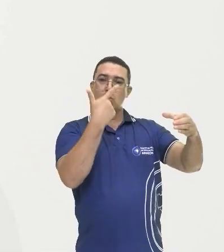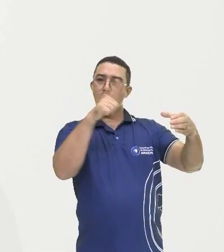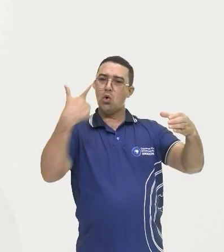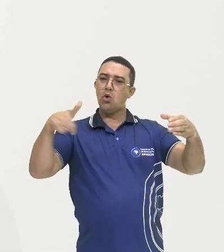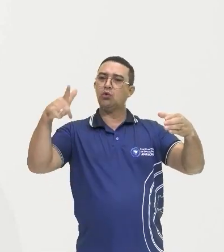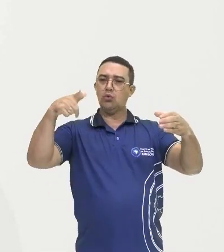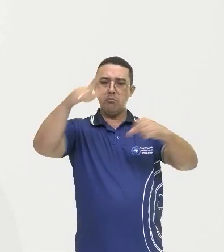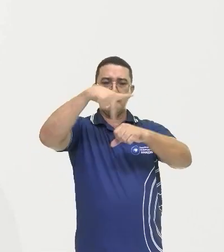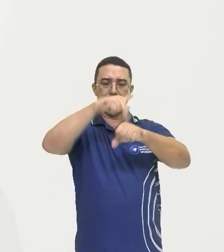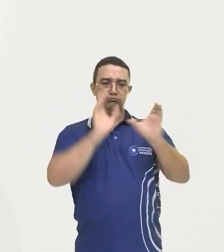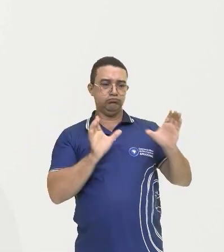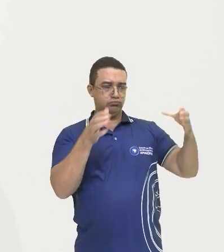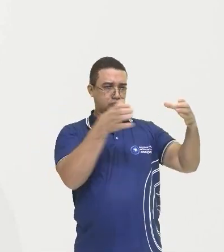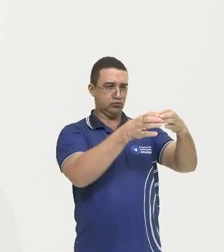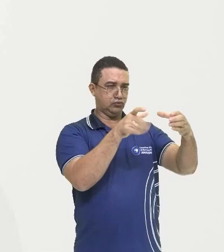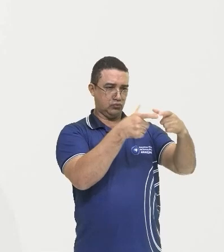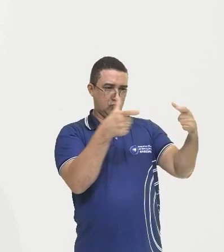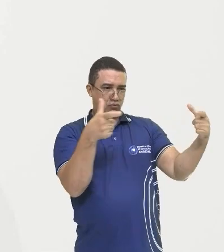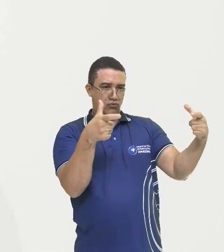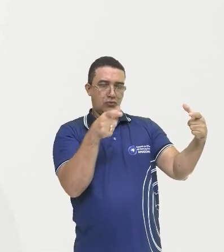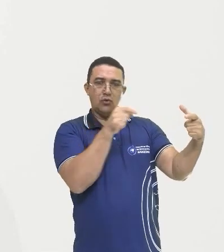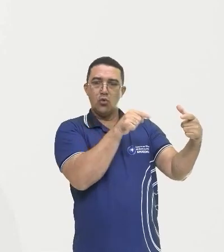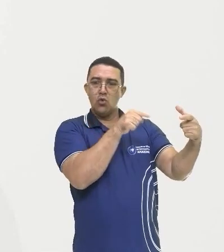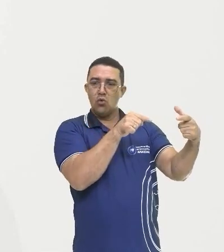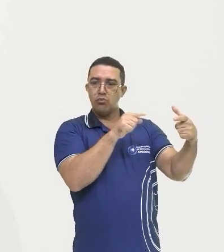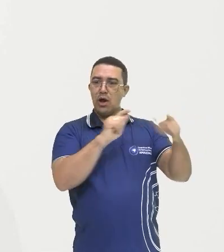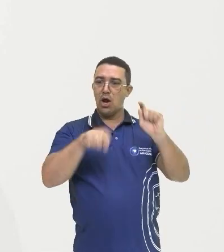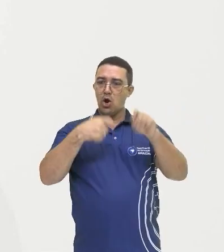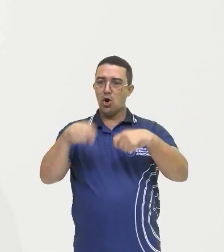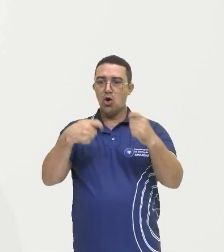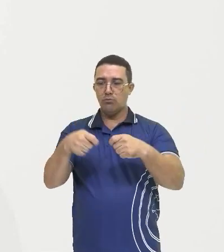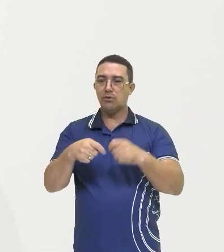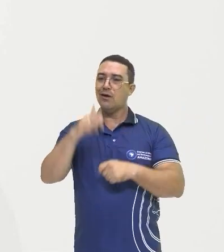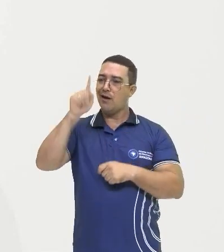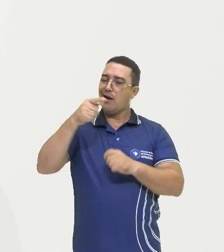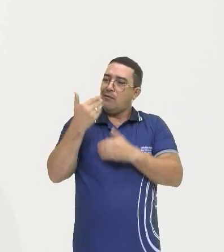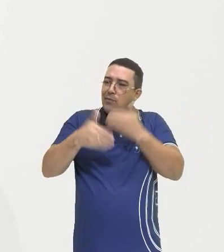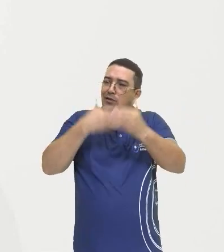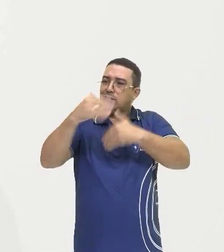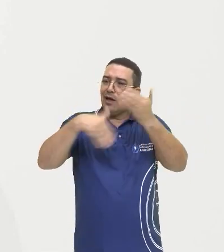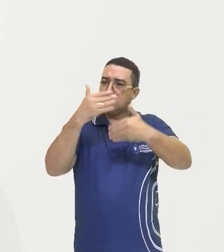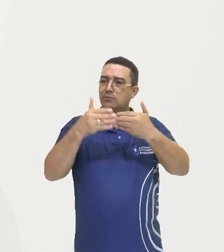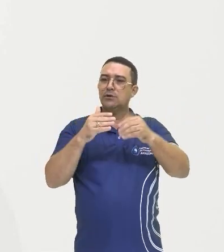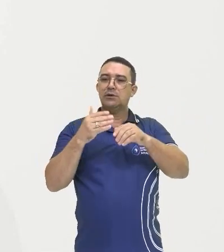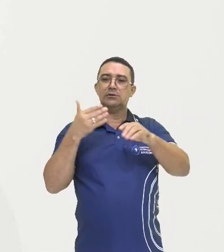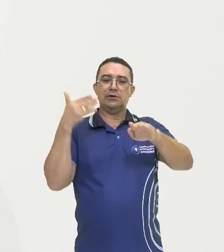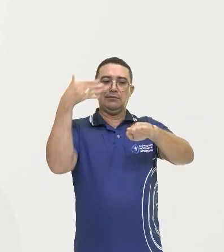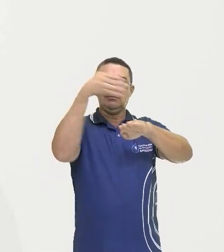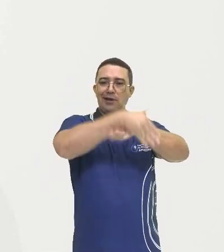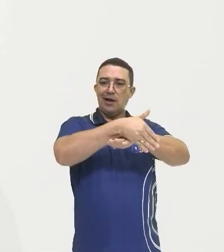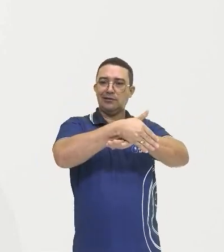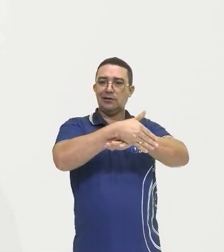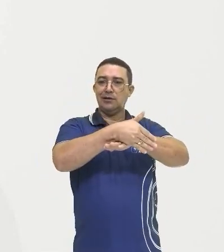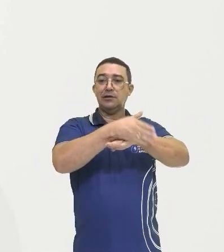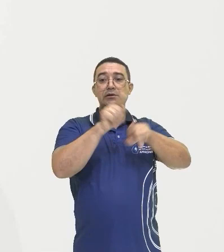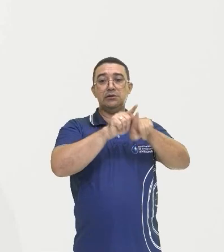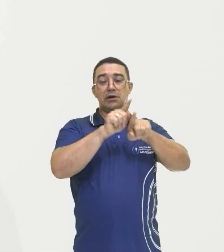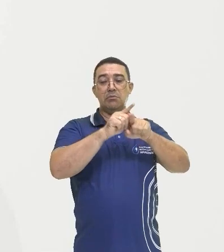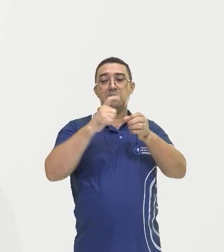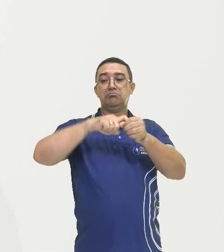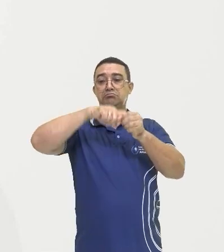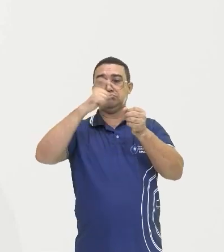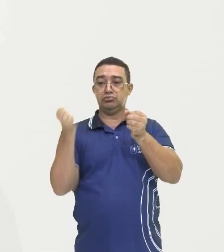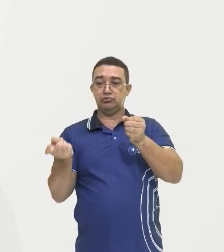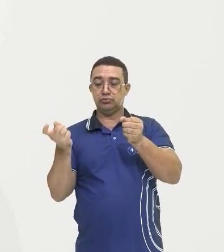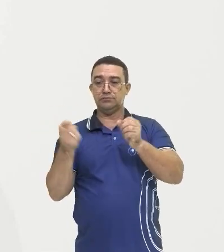também. Não parou aqui, tá, turma? Esse processo de entrada e saída também, conforme a gente vai ver, continuou, mas a